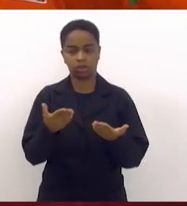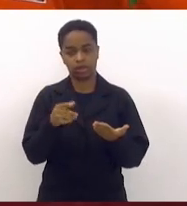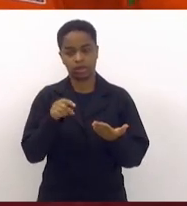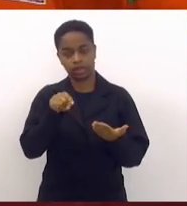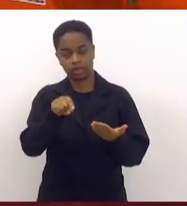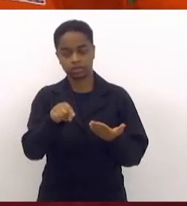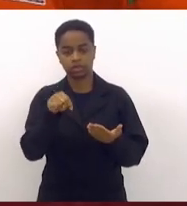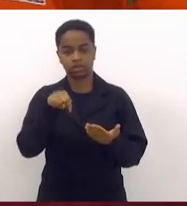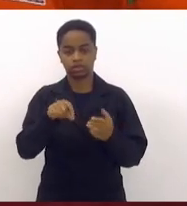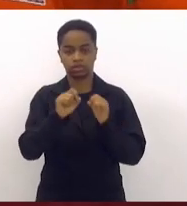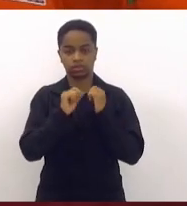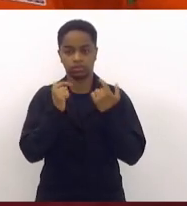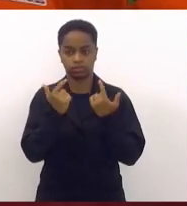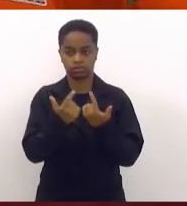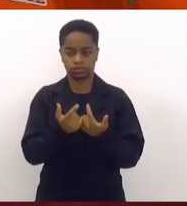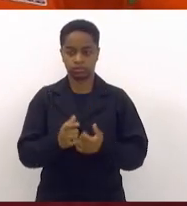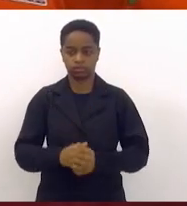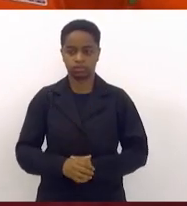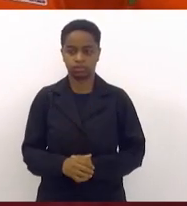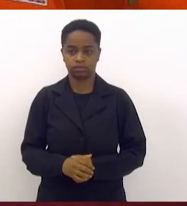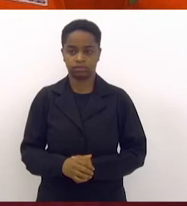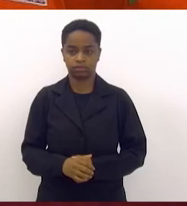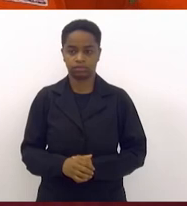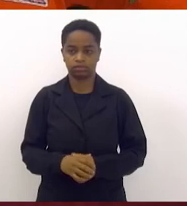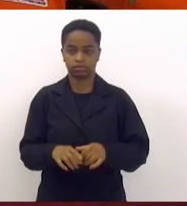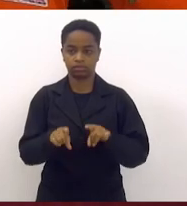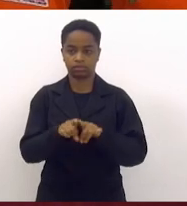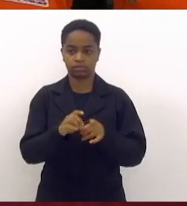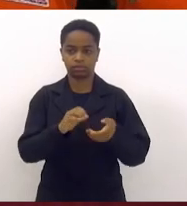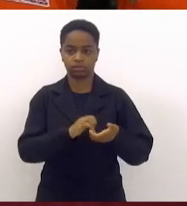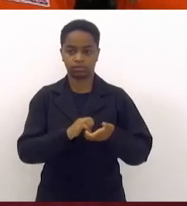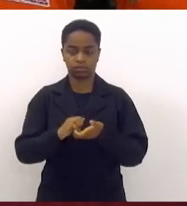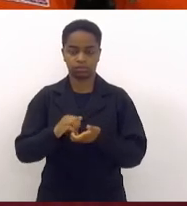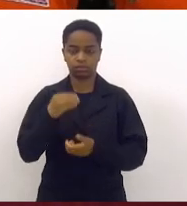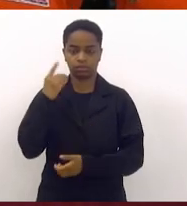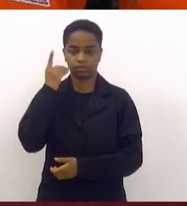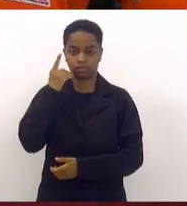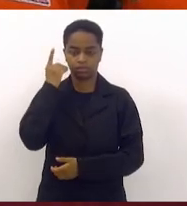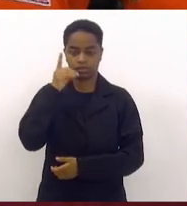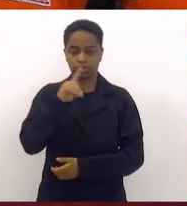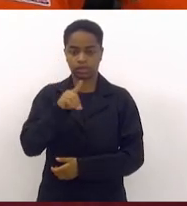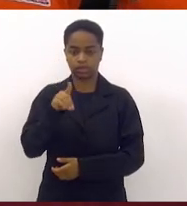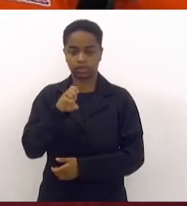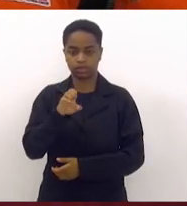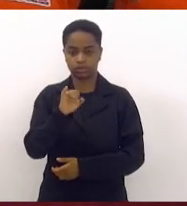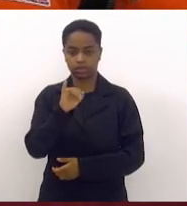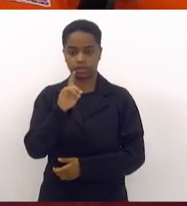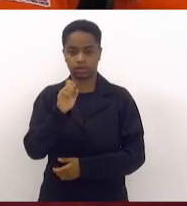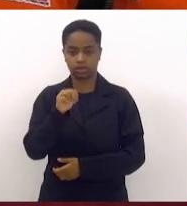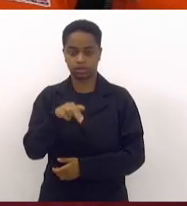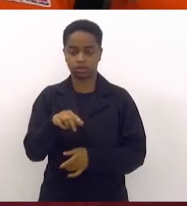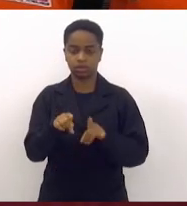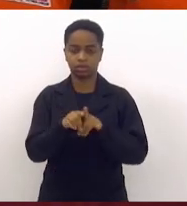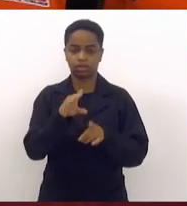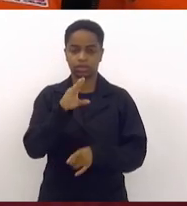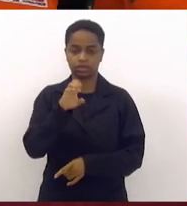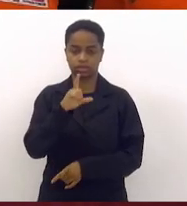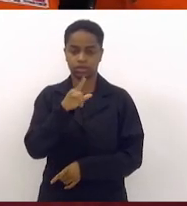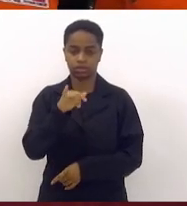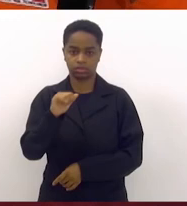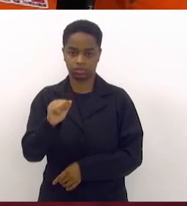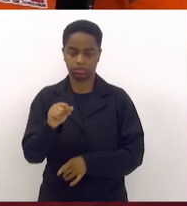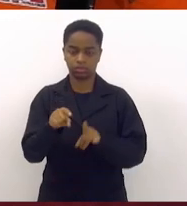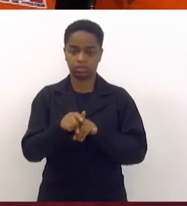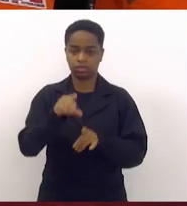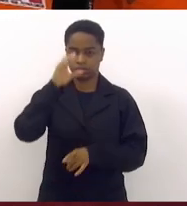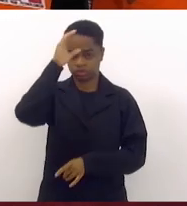Estado do Rio de Janeiro saudar a deputada queridíssima zeidan a deputada Célia Jordão a